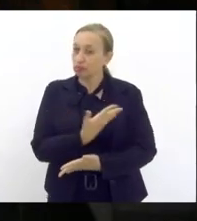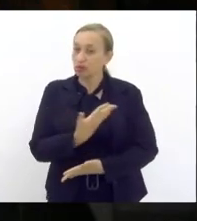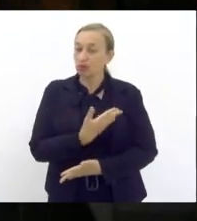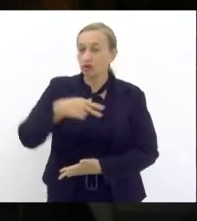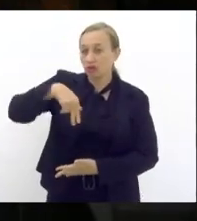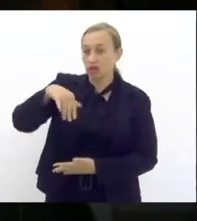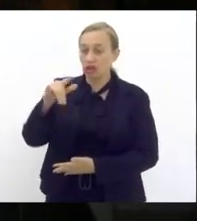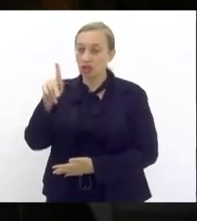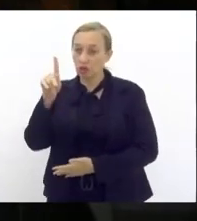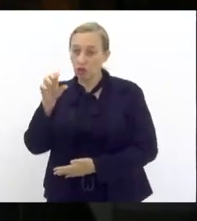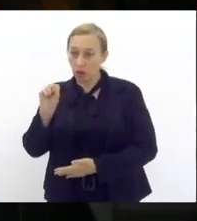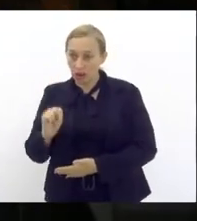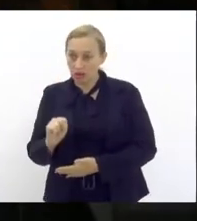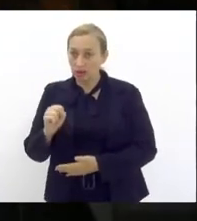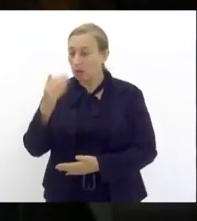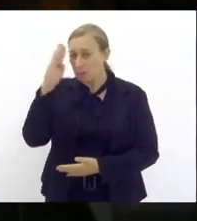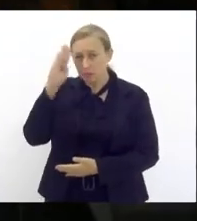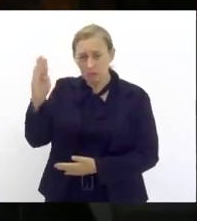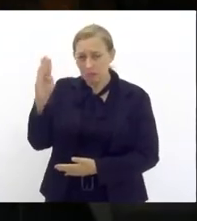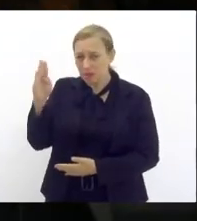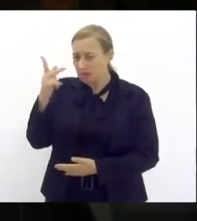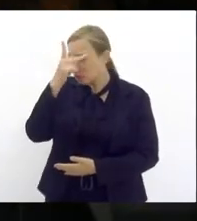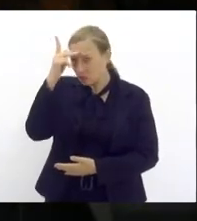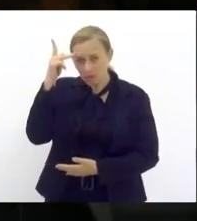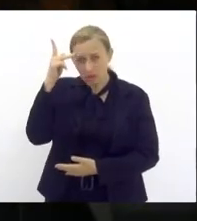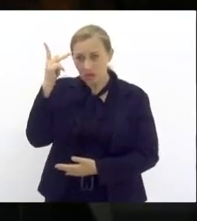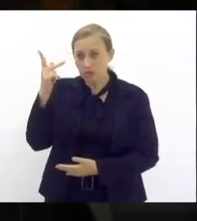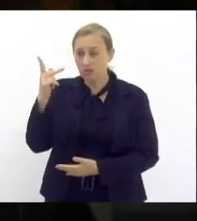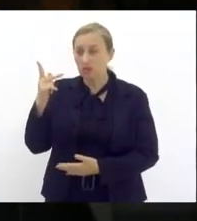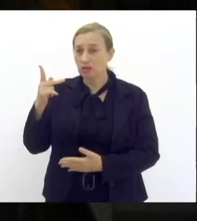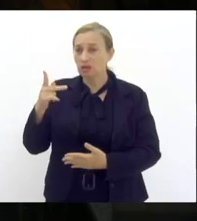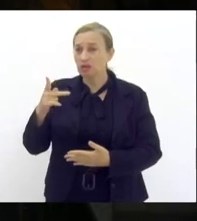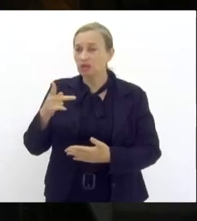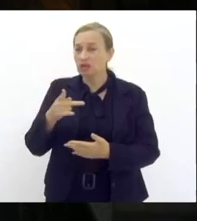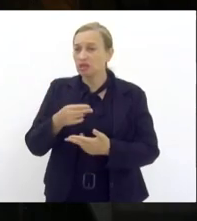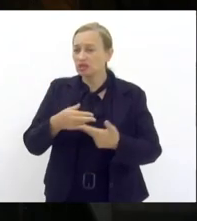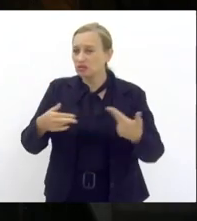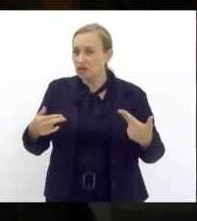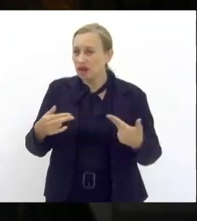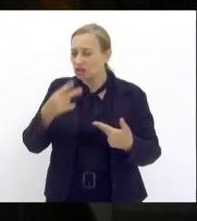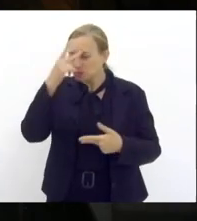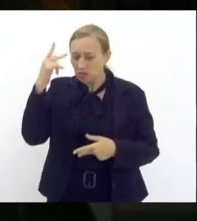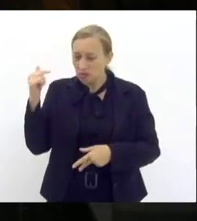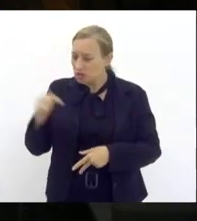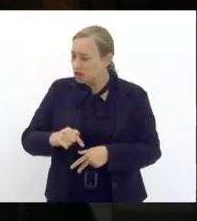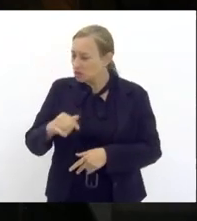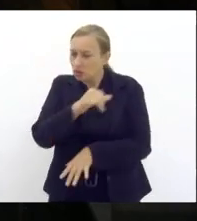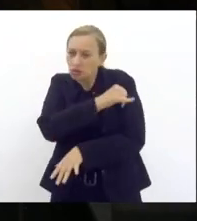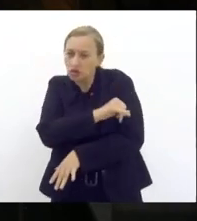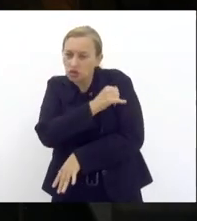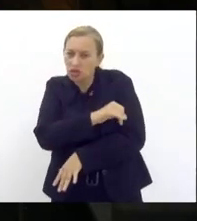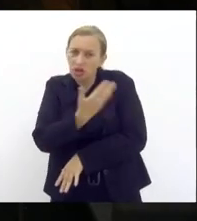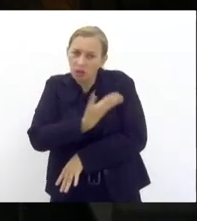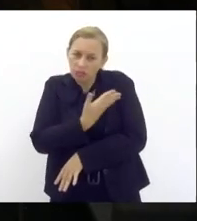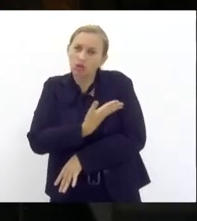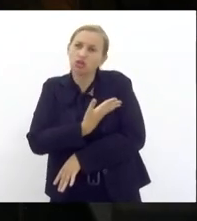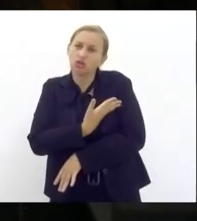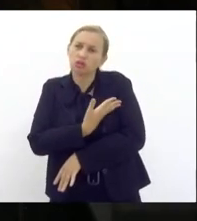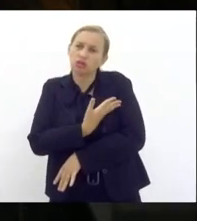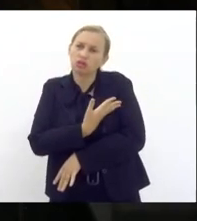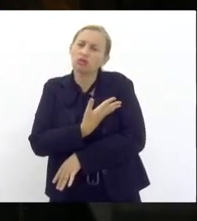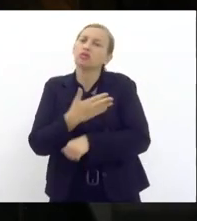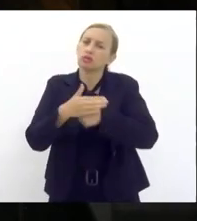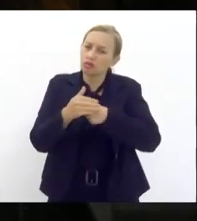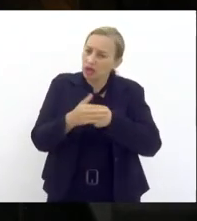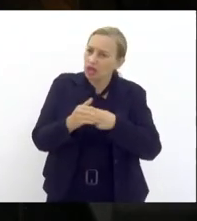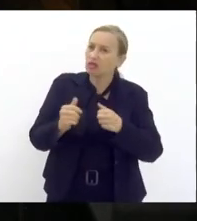Nicolas, que é, inclusive, uma peça fundamental, que me trouxe diversos eleitores aqui no Rio de Janeiro, meu amigo, um cara que eu tenho um carinho